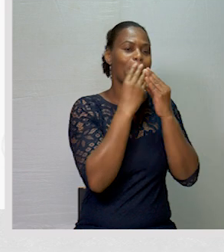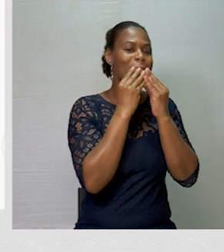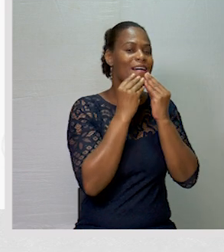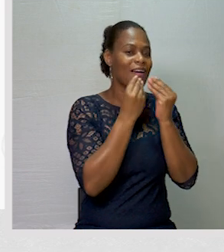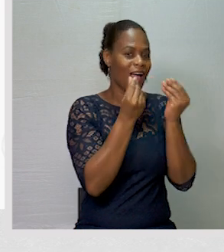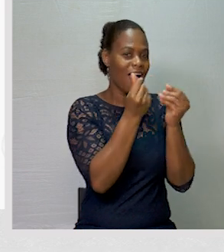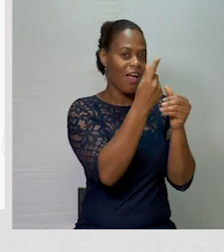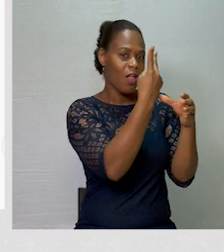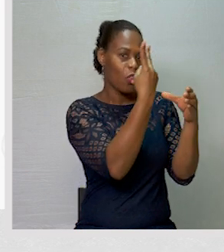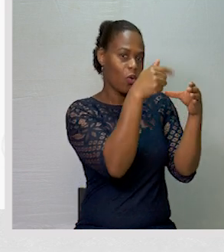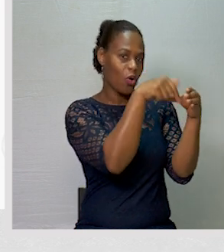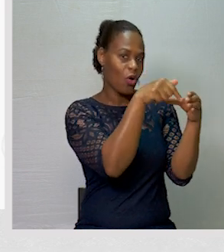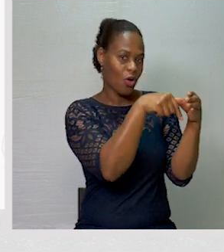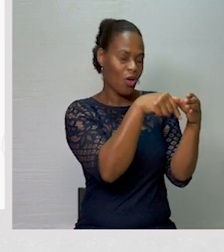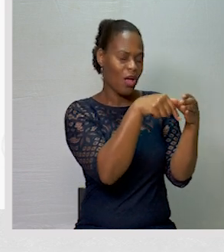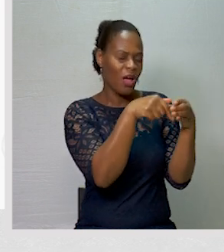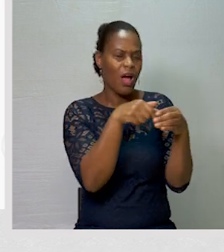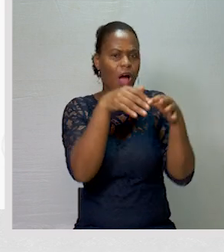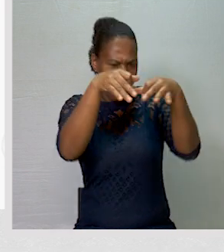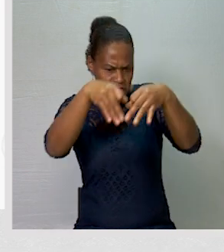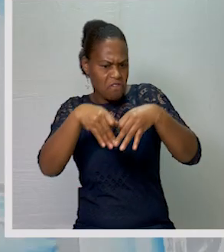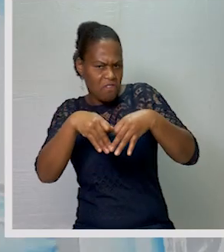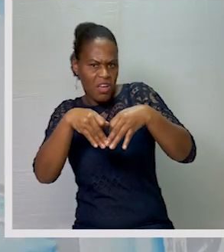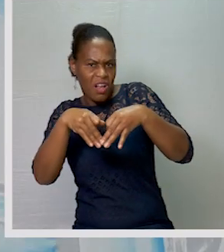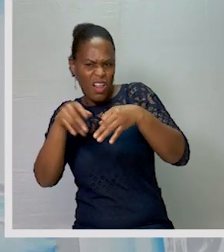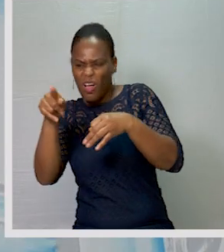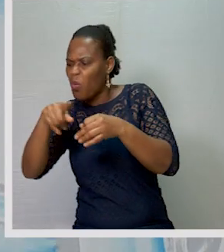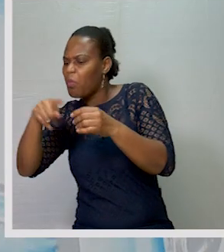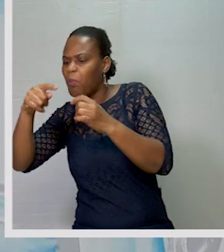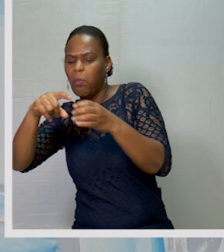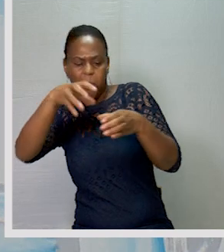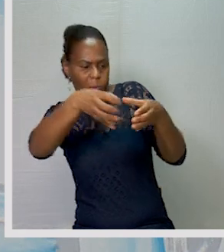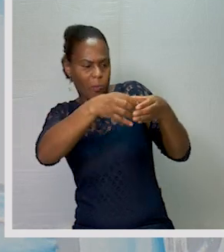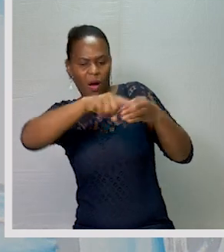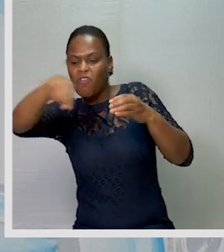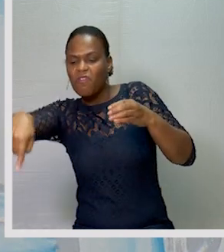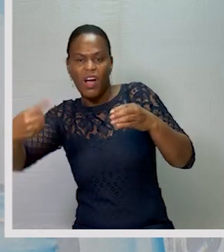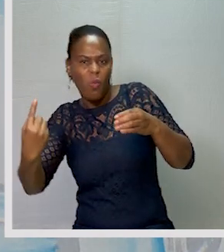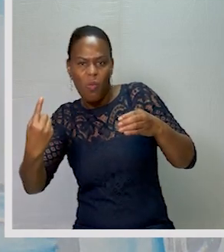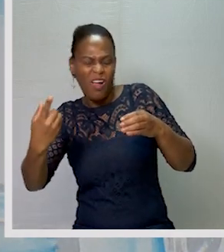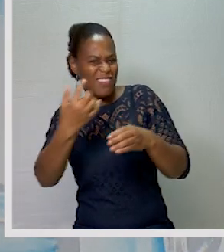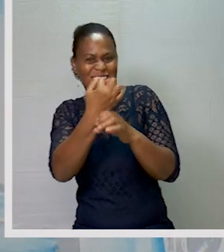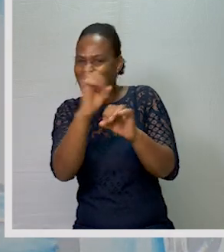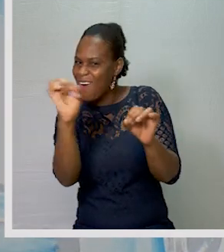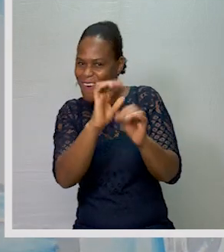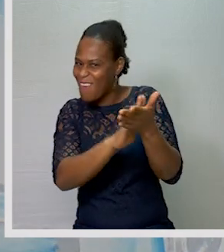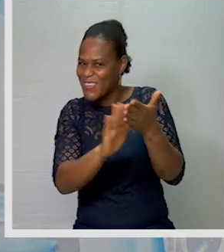E sobrou alguma coisa? Muito bem, não sobrou nenhuma manga.